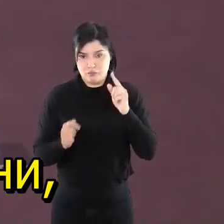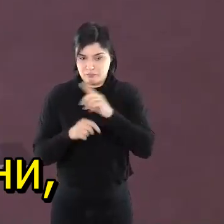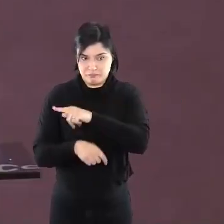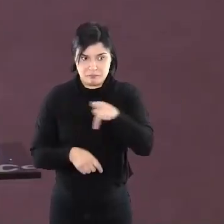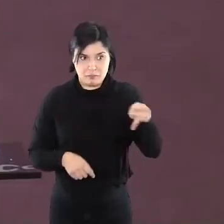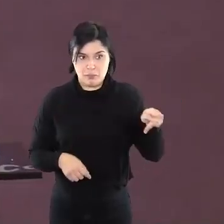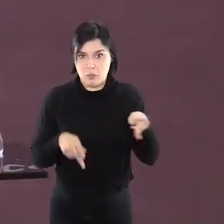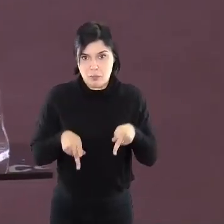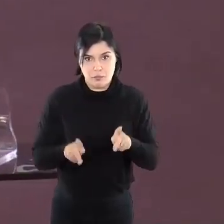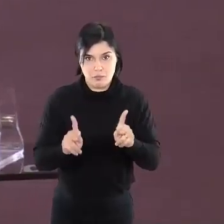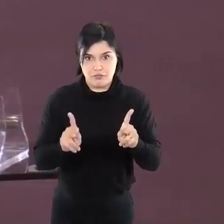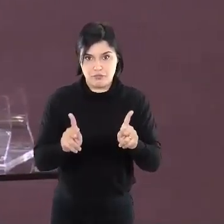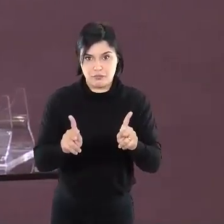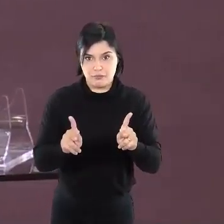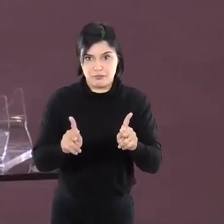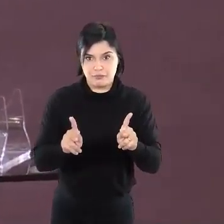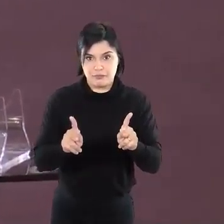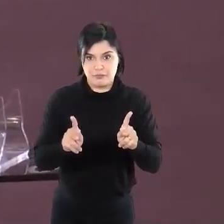minha vida, é Deus